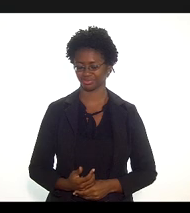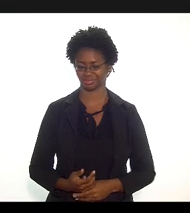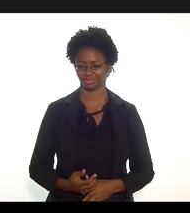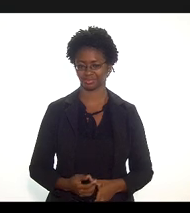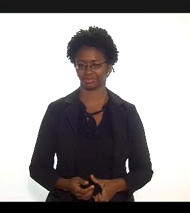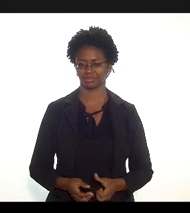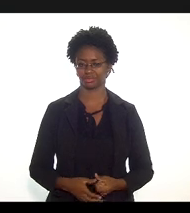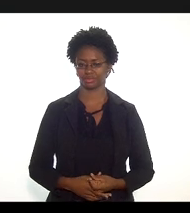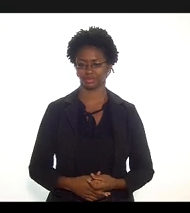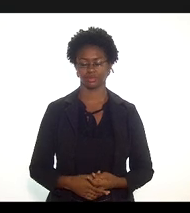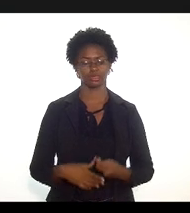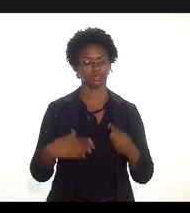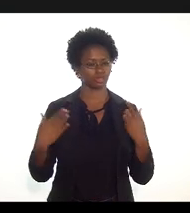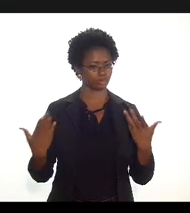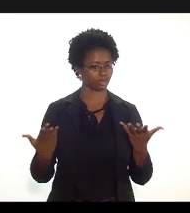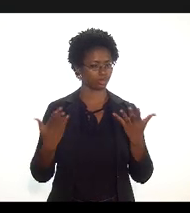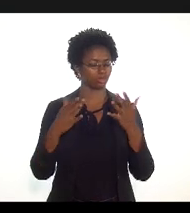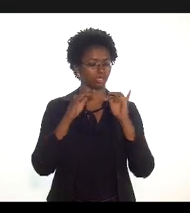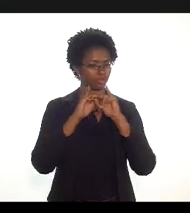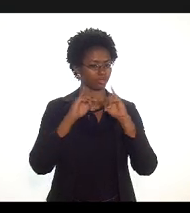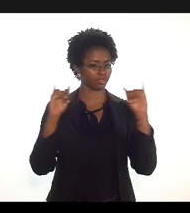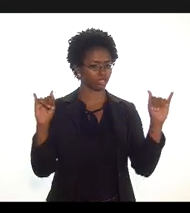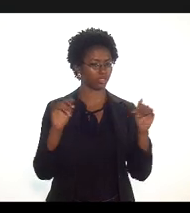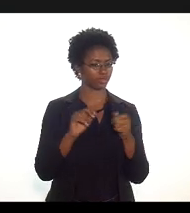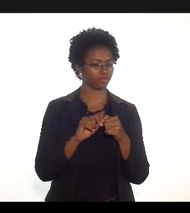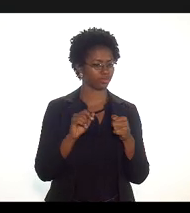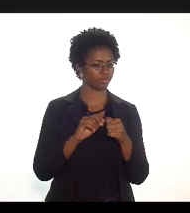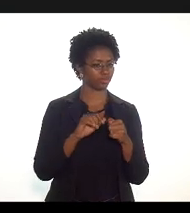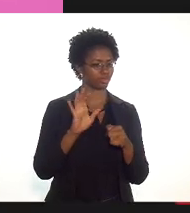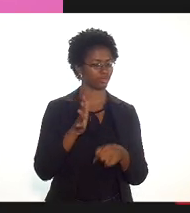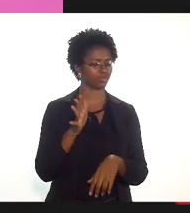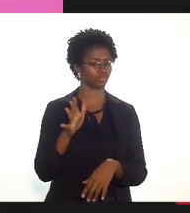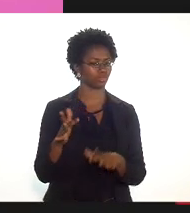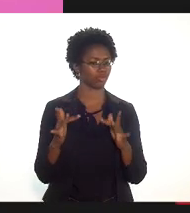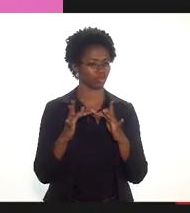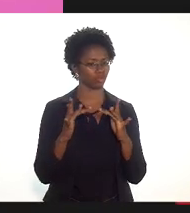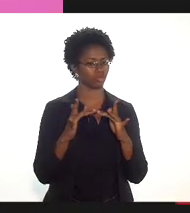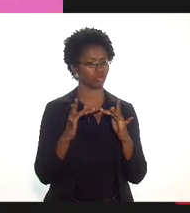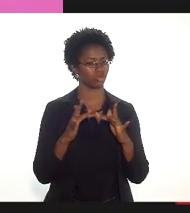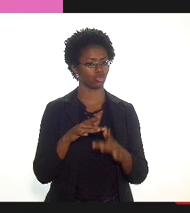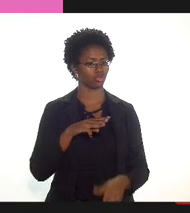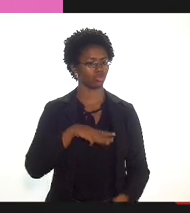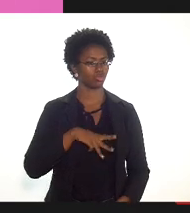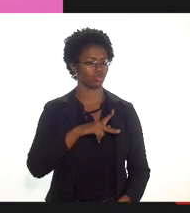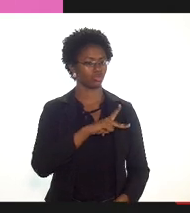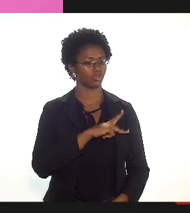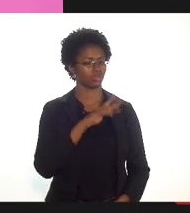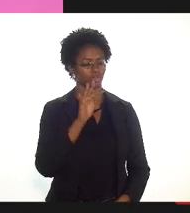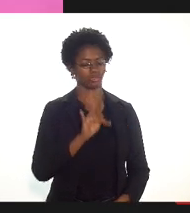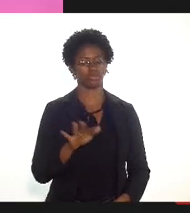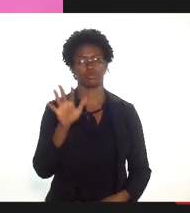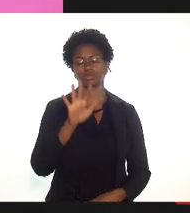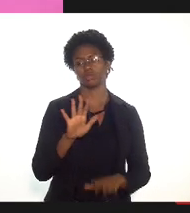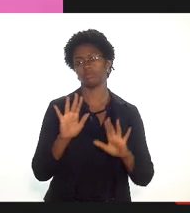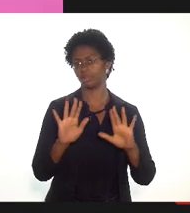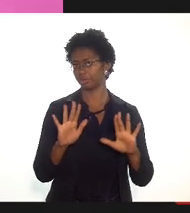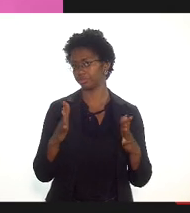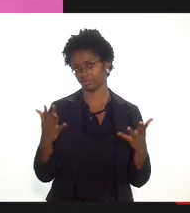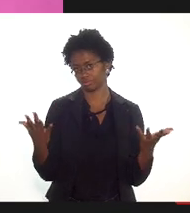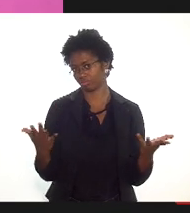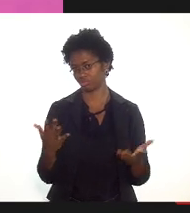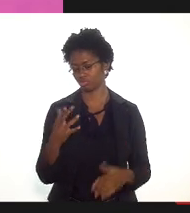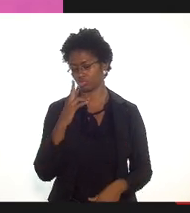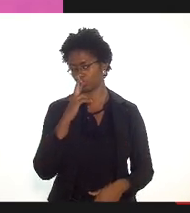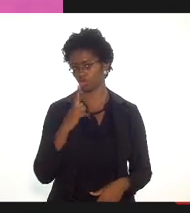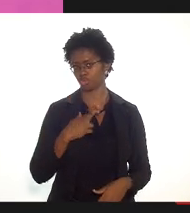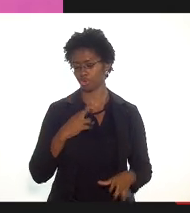Só informando que foi feito também o contato com o Ministério Público Federal, mas não tivemos resposta.